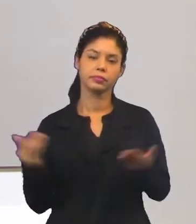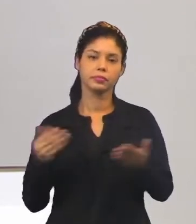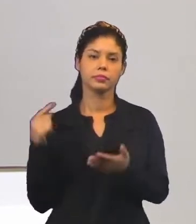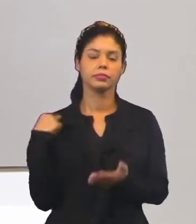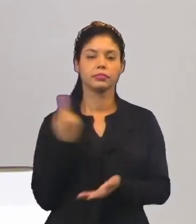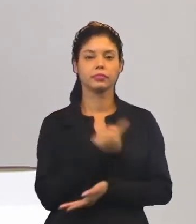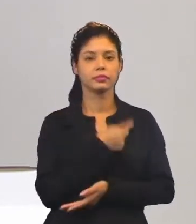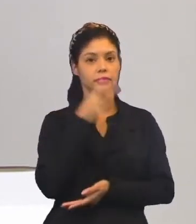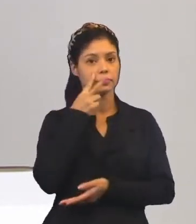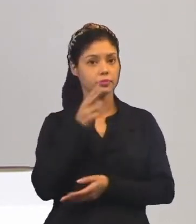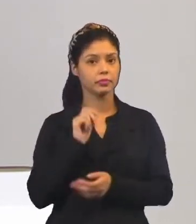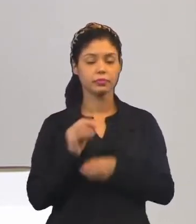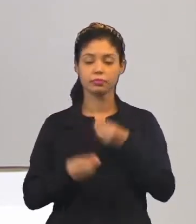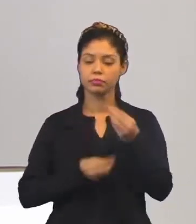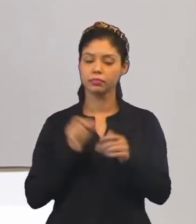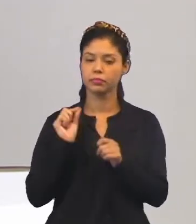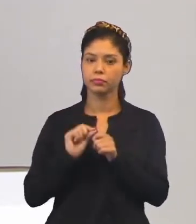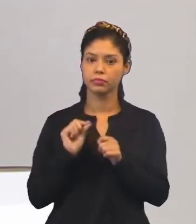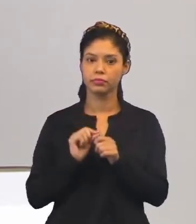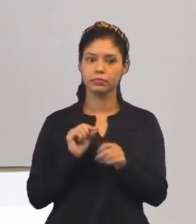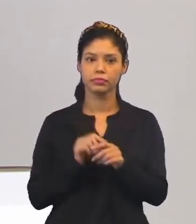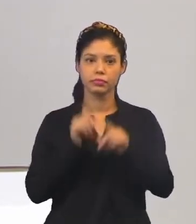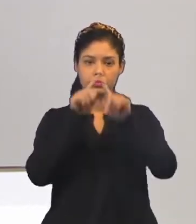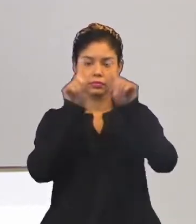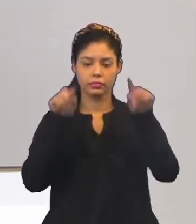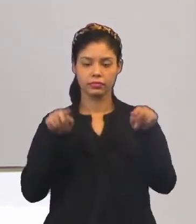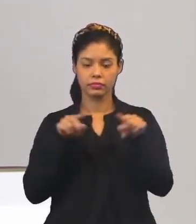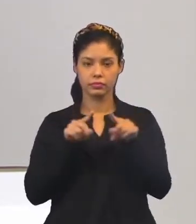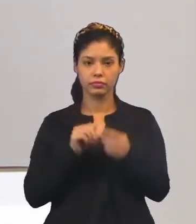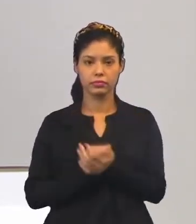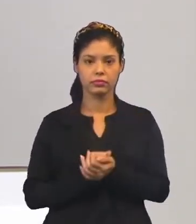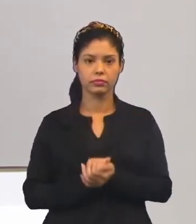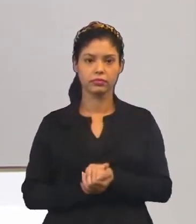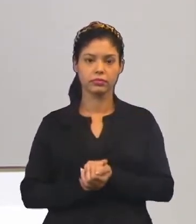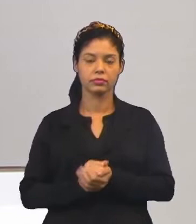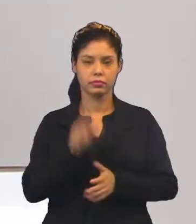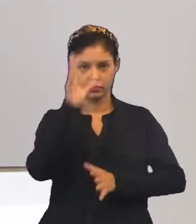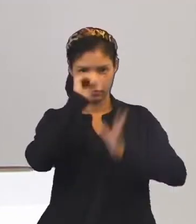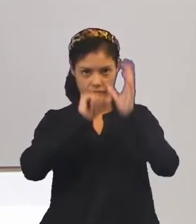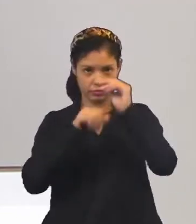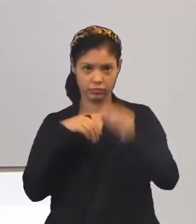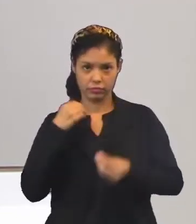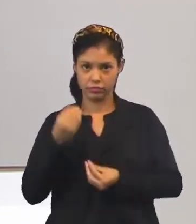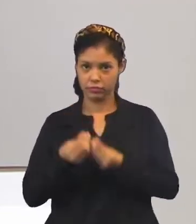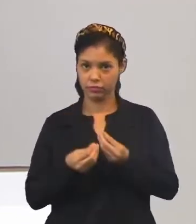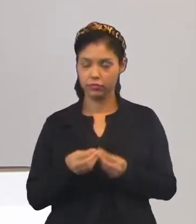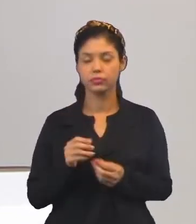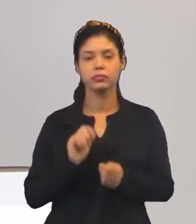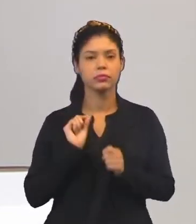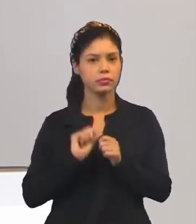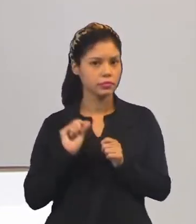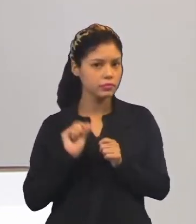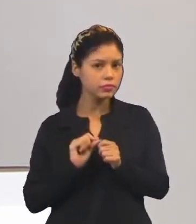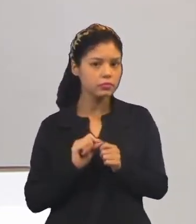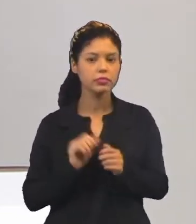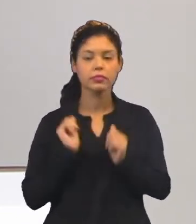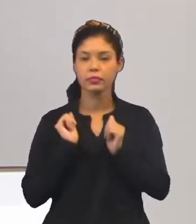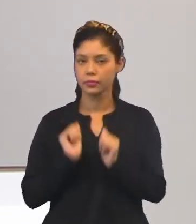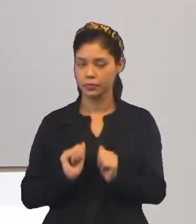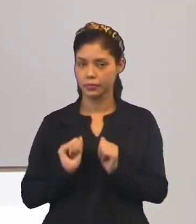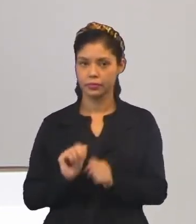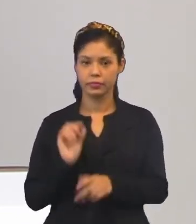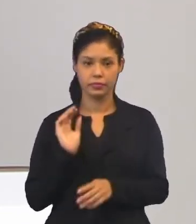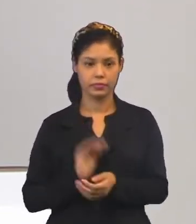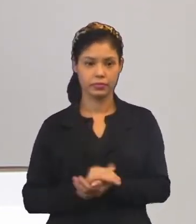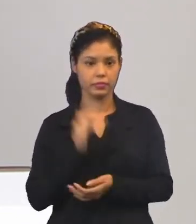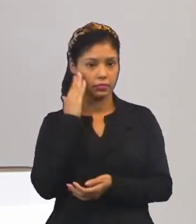agora como fazê-los numa malha quadriculada. Quero que vocês aprendam direitinho como que a gente constrói, para que a gente possa